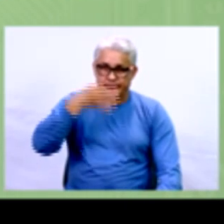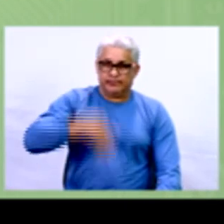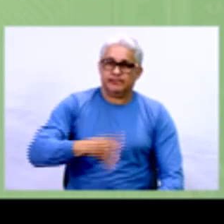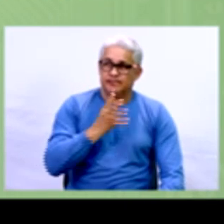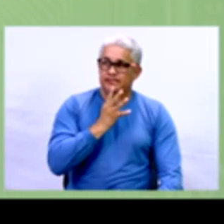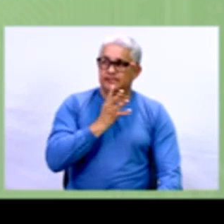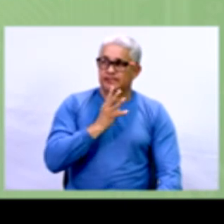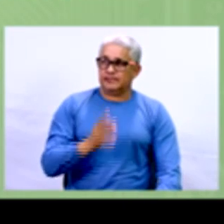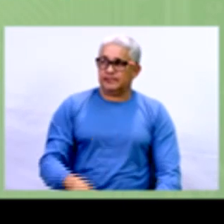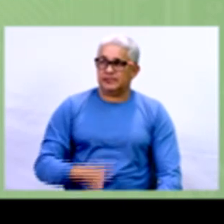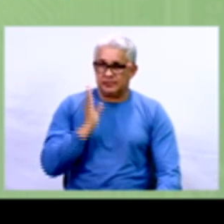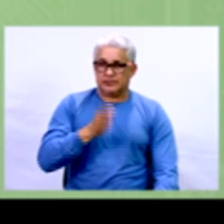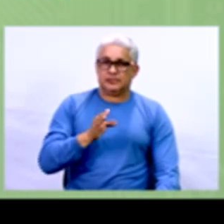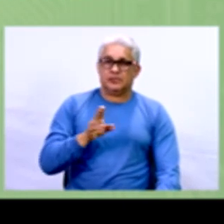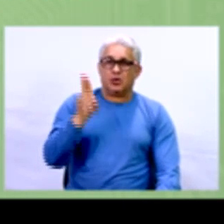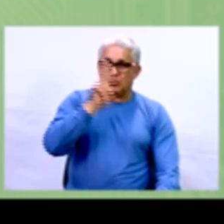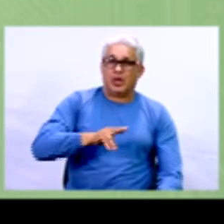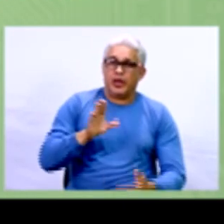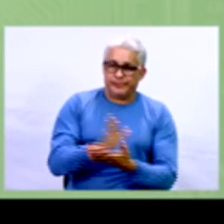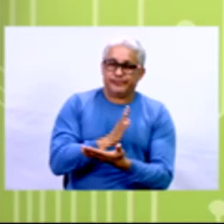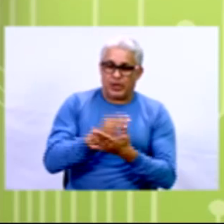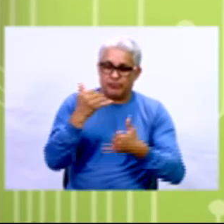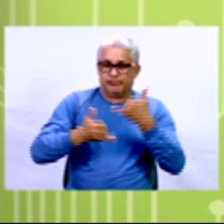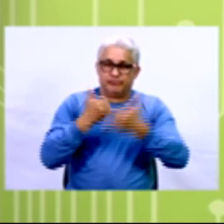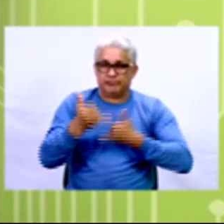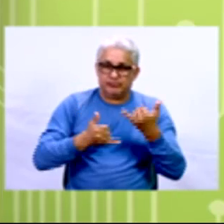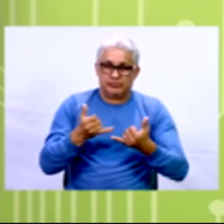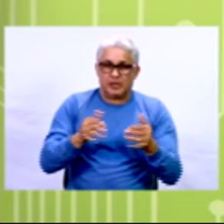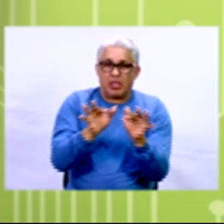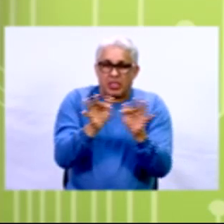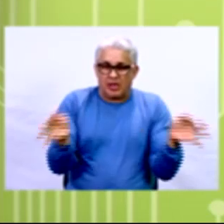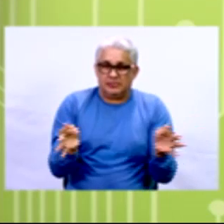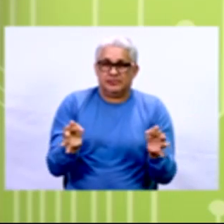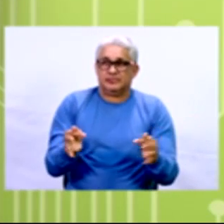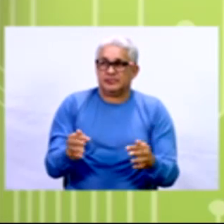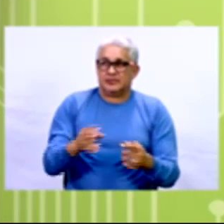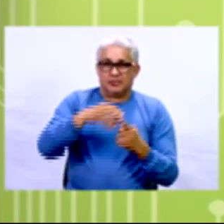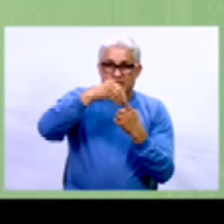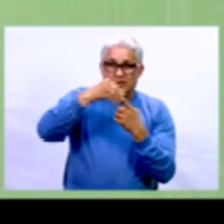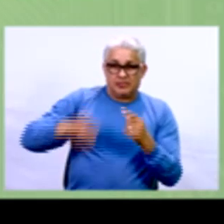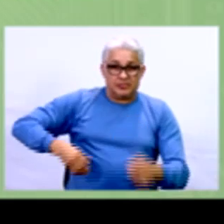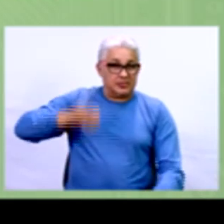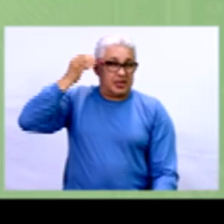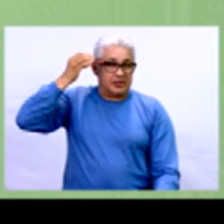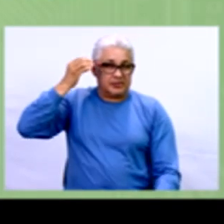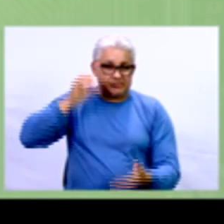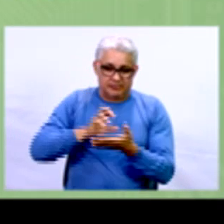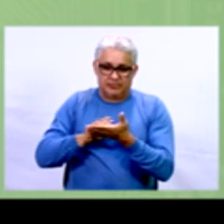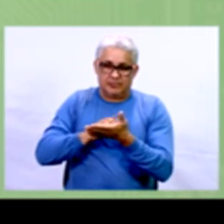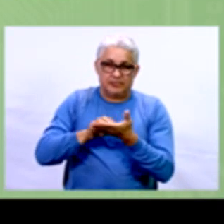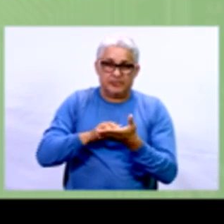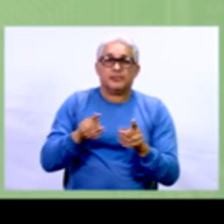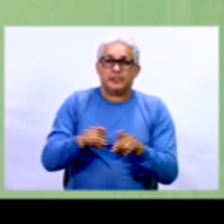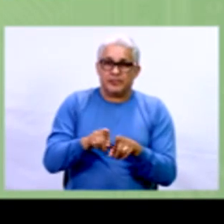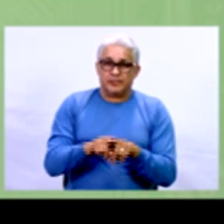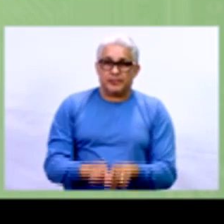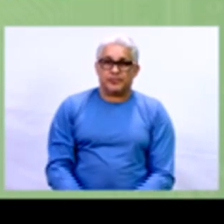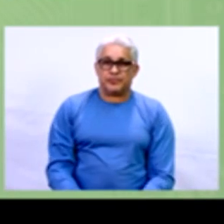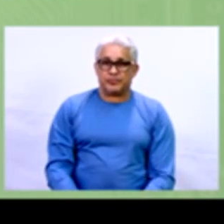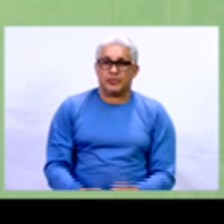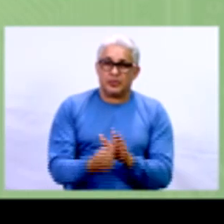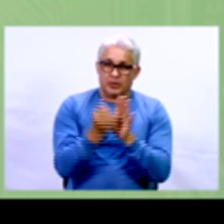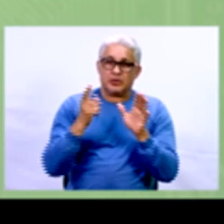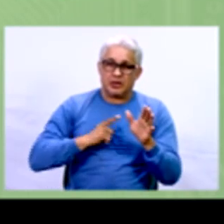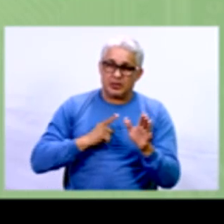maioria já usou um joguinho na vida, né? Principalmente no celular. São os aplicativos de jogos, que contêm